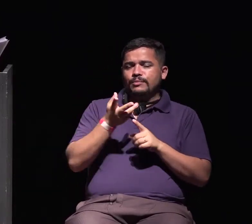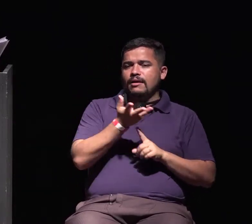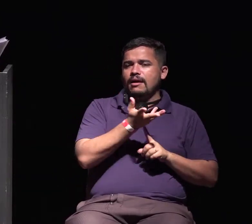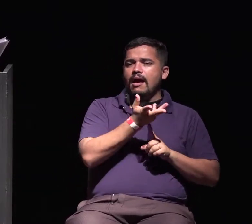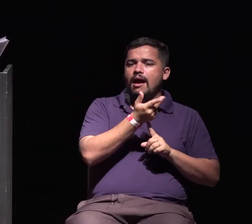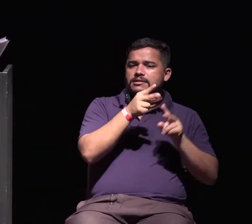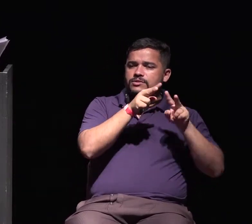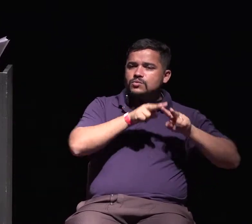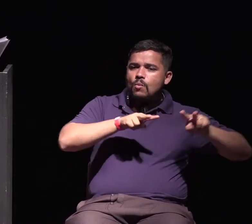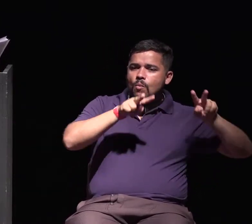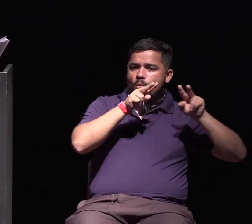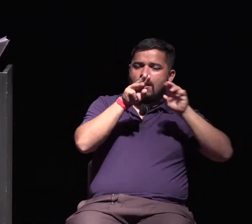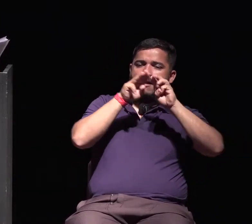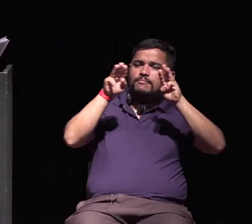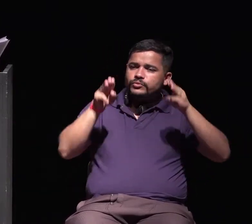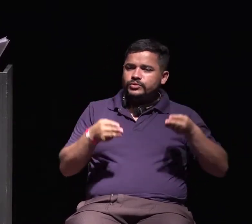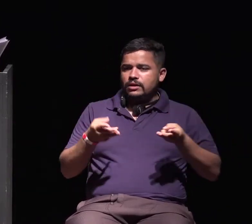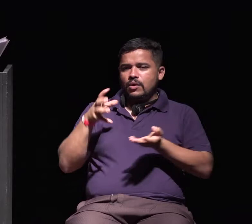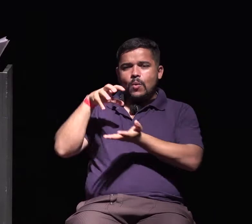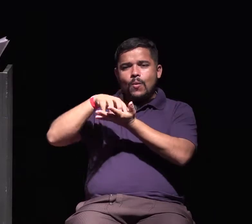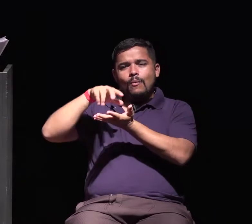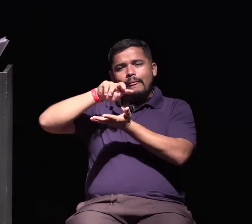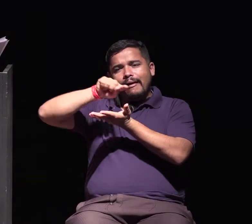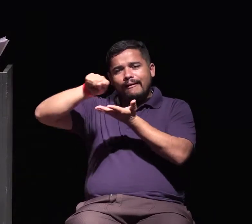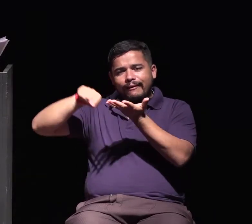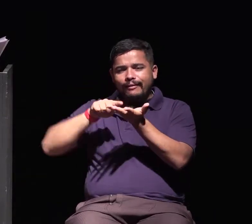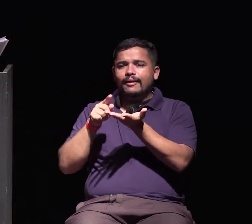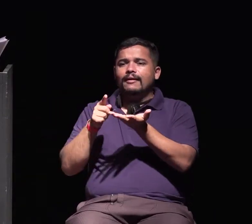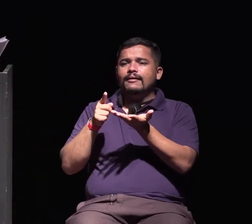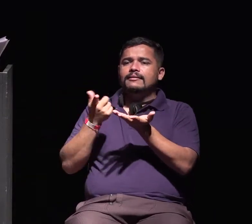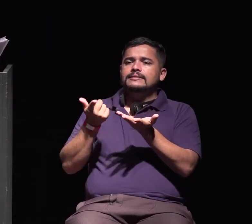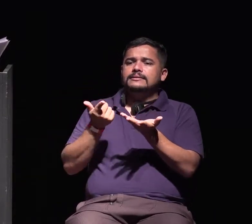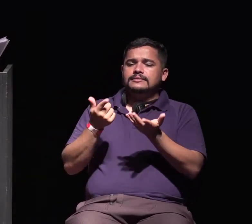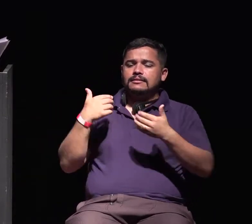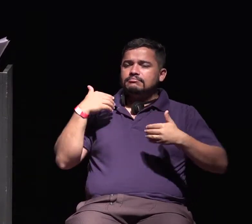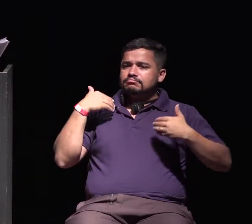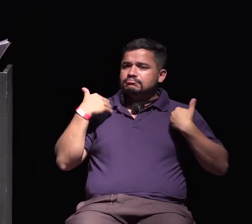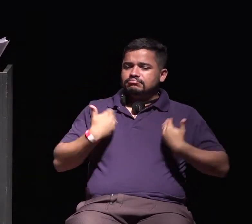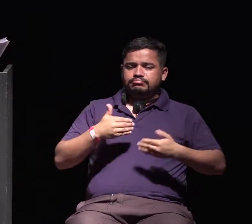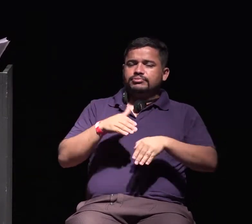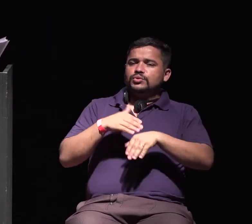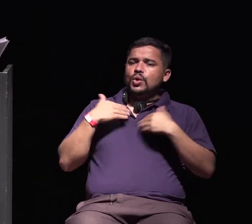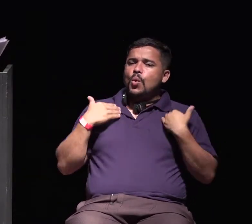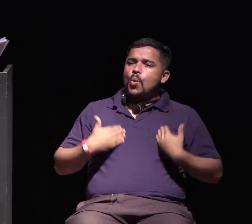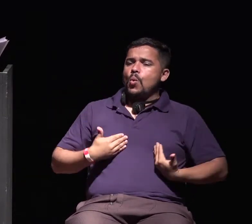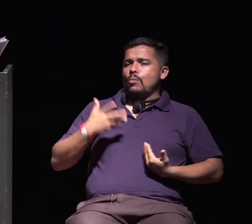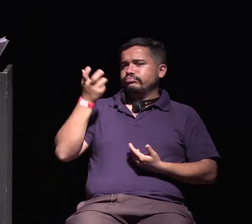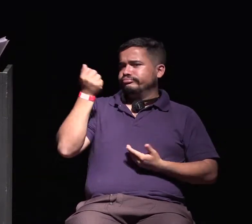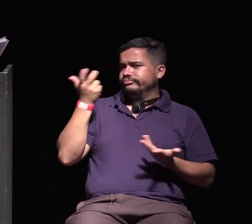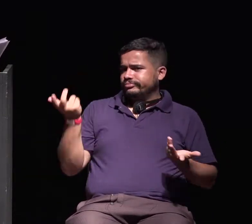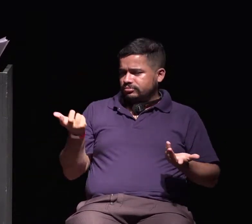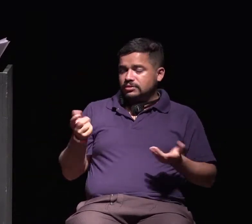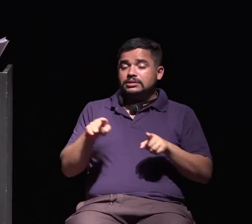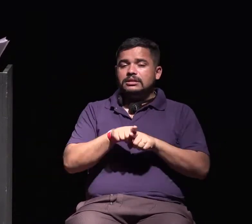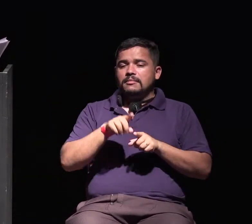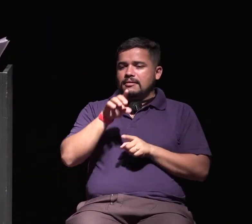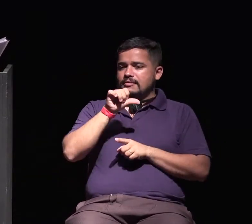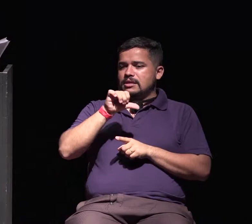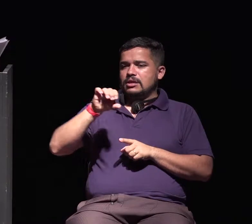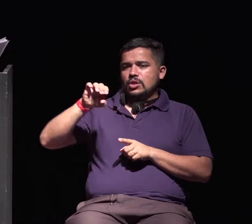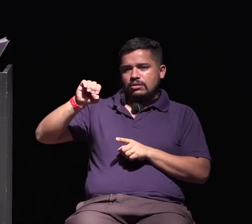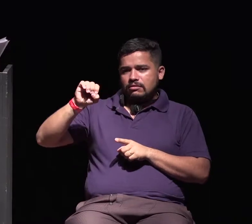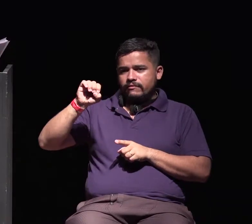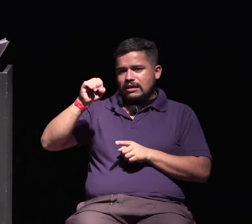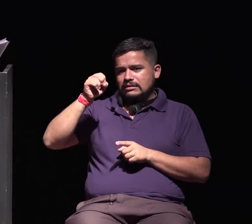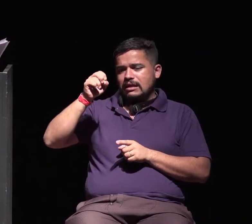museu e a galeria vêm sendo problematizados, questionando-se a ideologia do cubo branco. E na dança contemporânea dos anos 90,